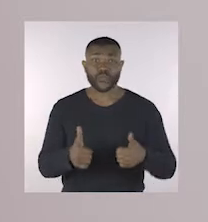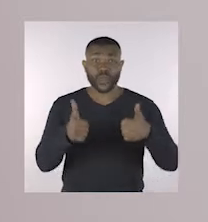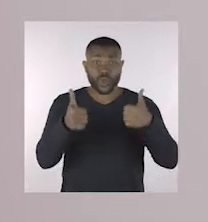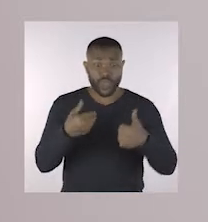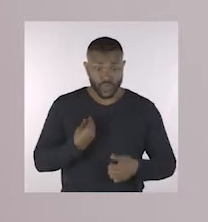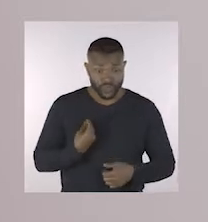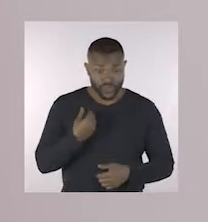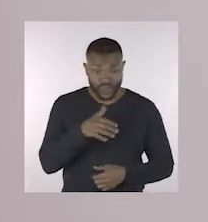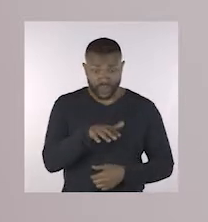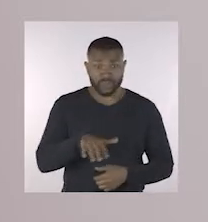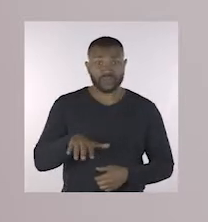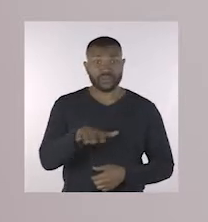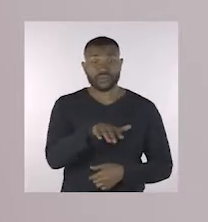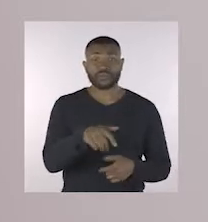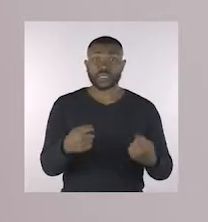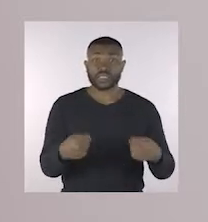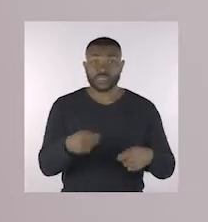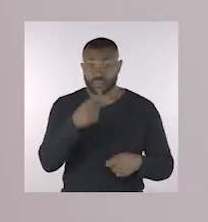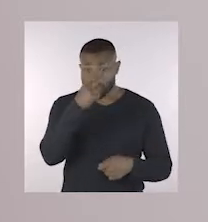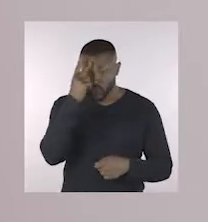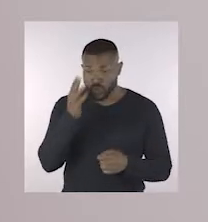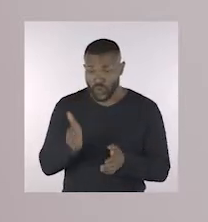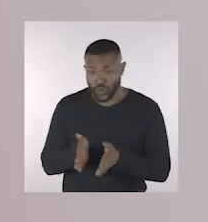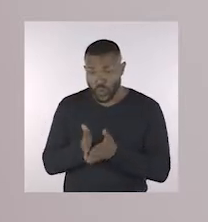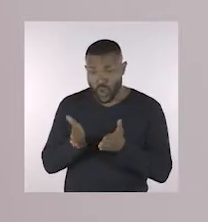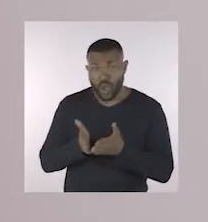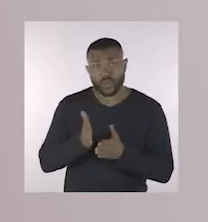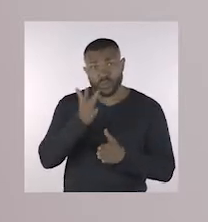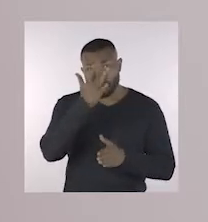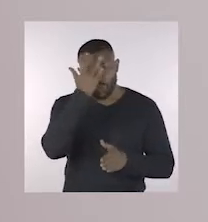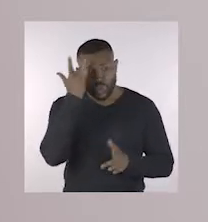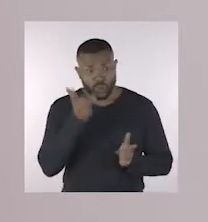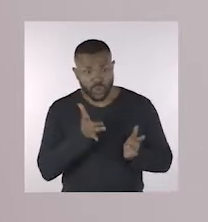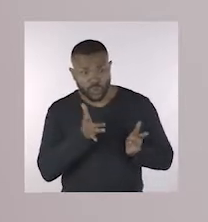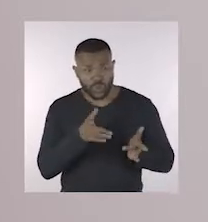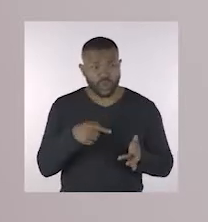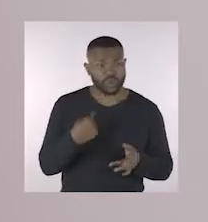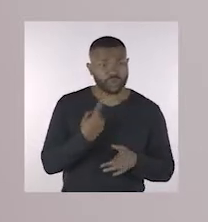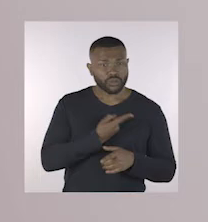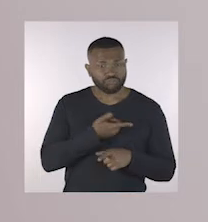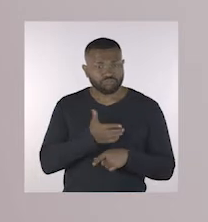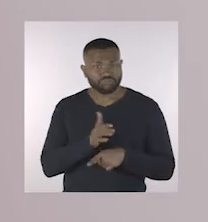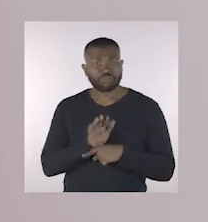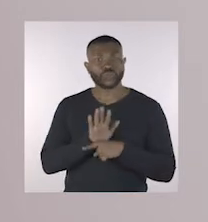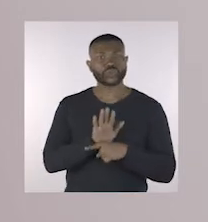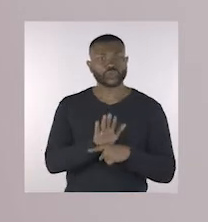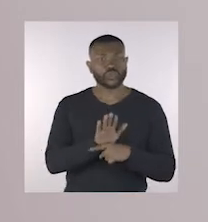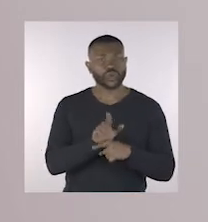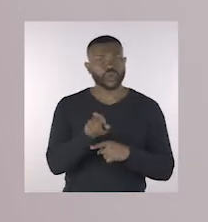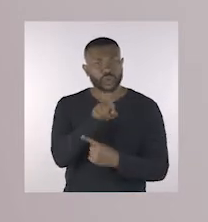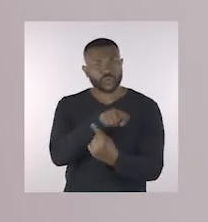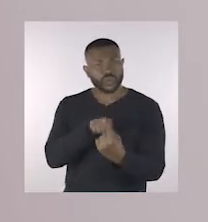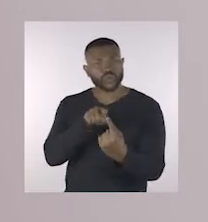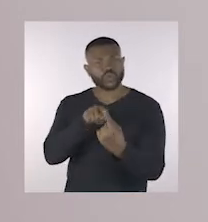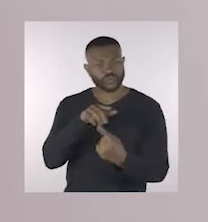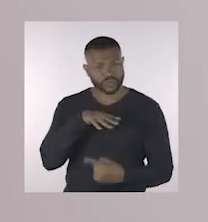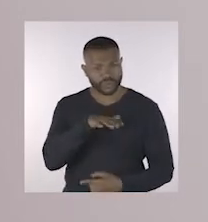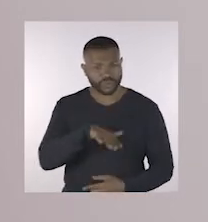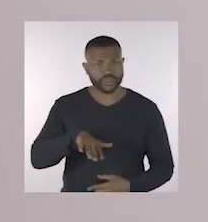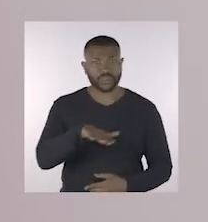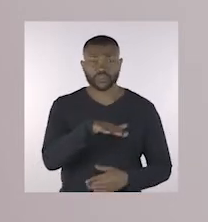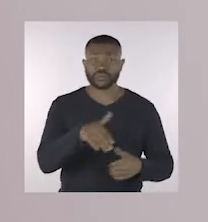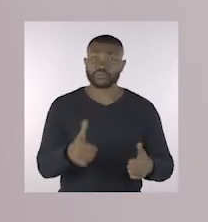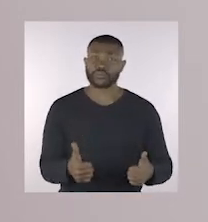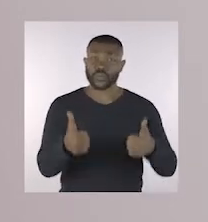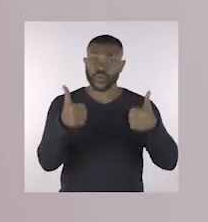para melhorar e aqueles que mais precisam dos mais pobres dos excluídos então o nosso grande foco é